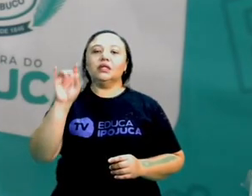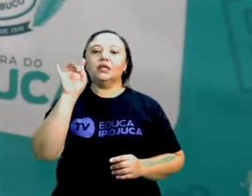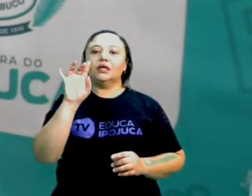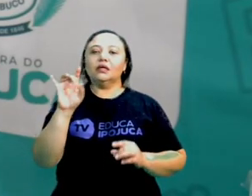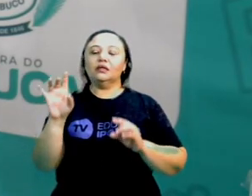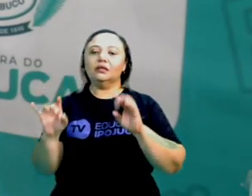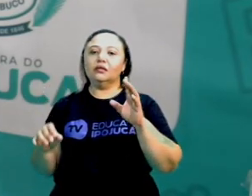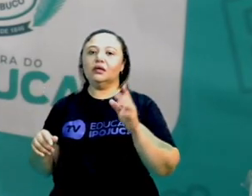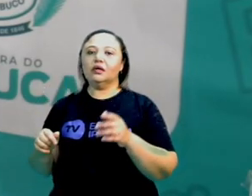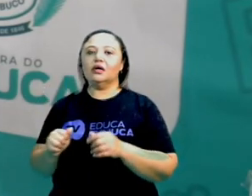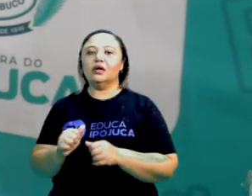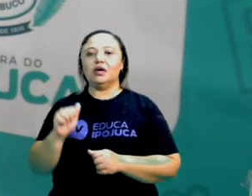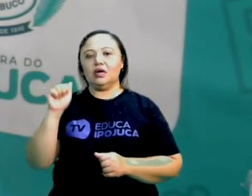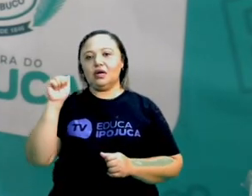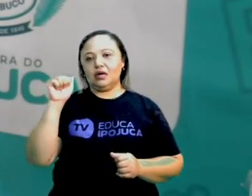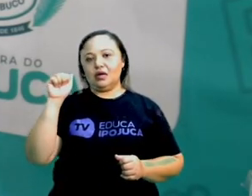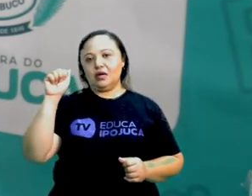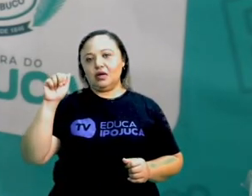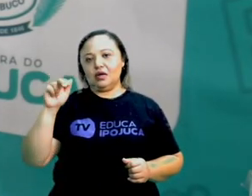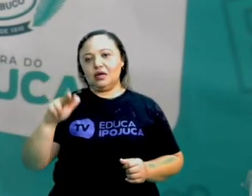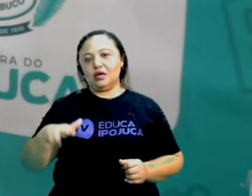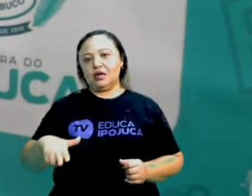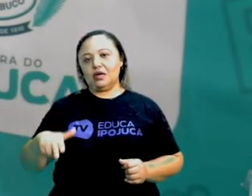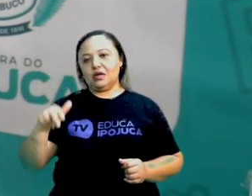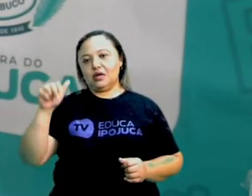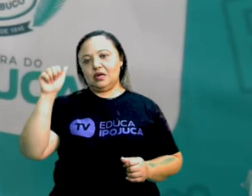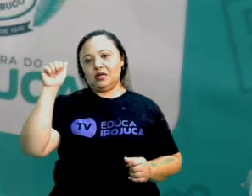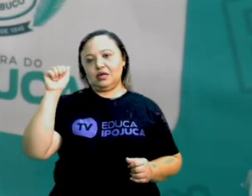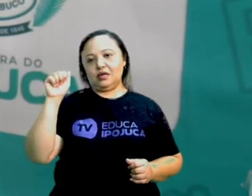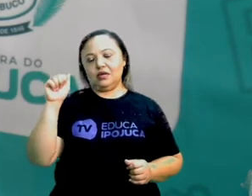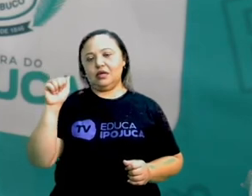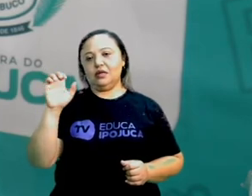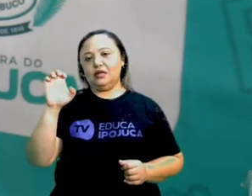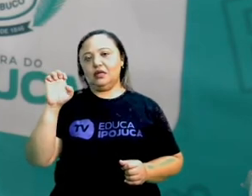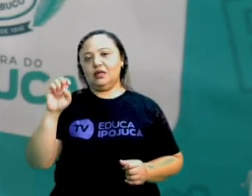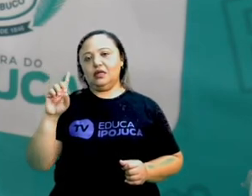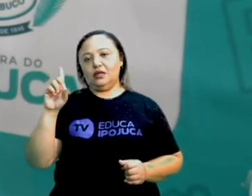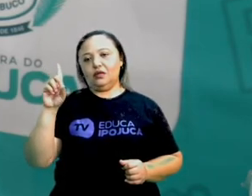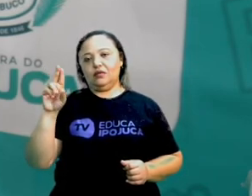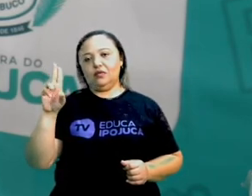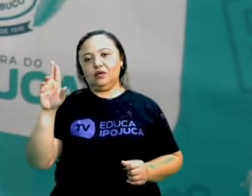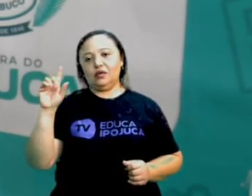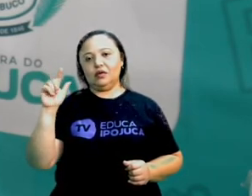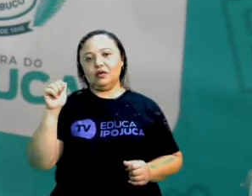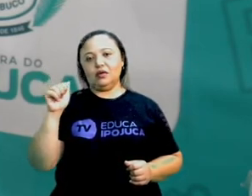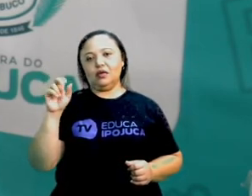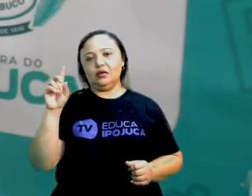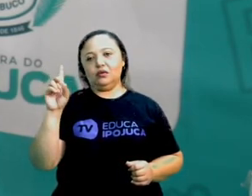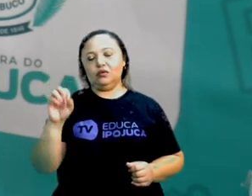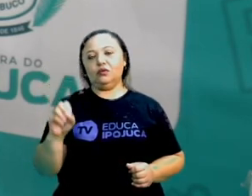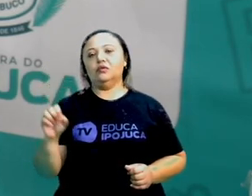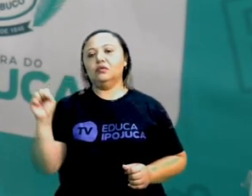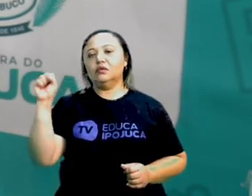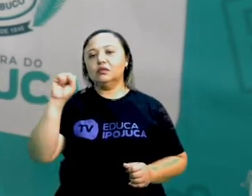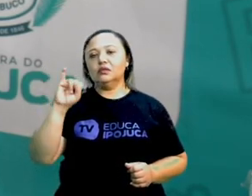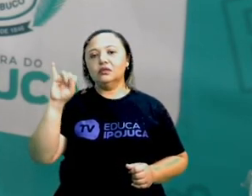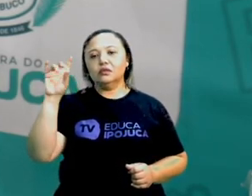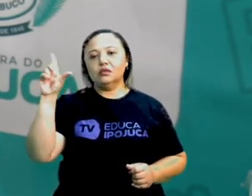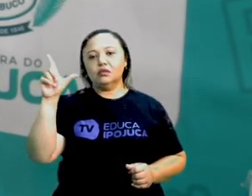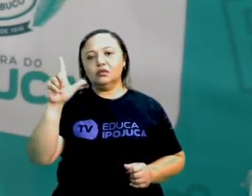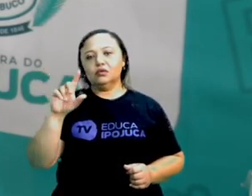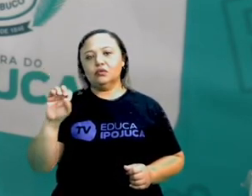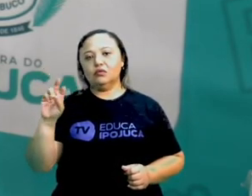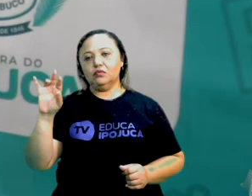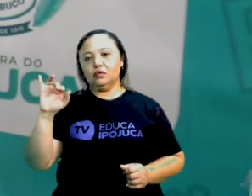colaboradores. Ana está de azul. Eduardo, de marronzinho, Silvia está de